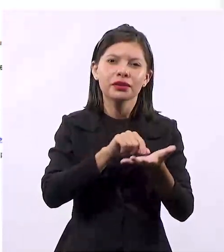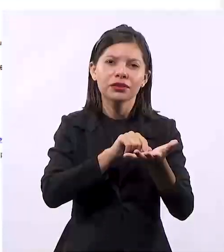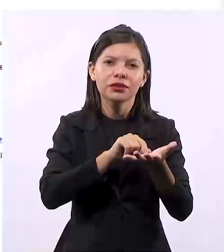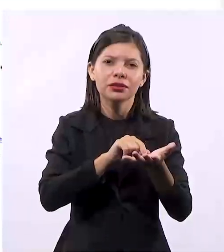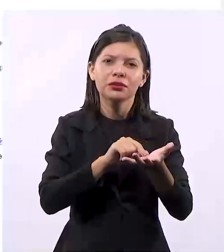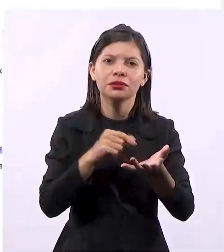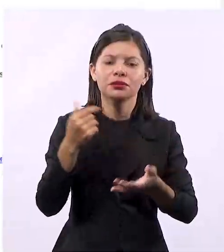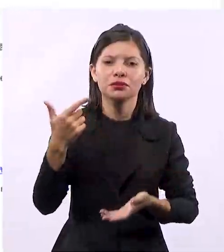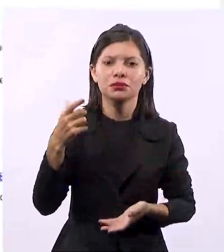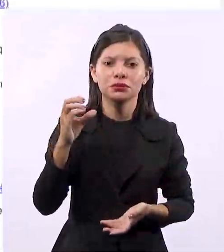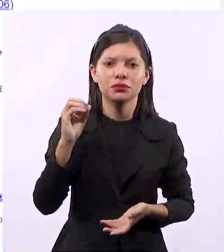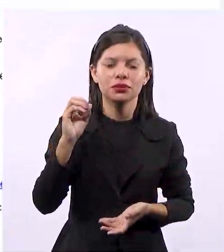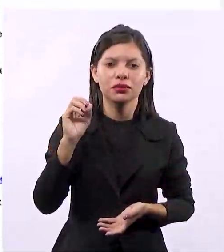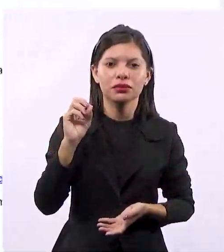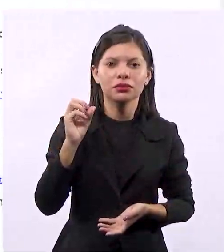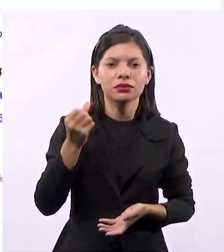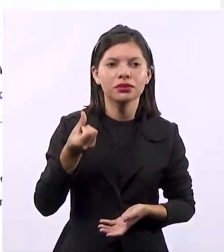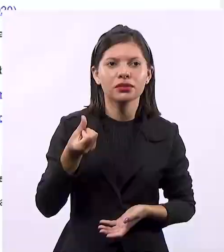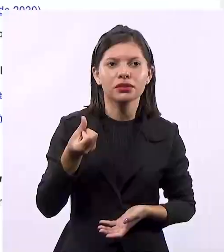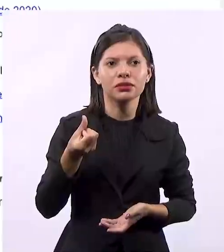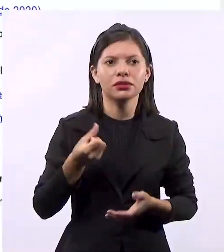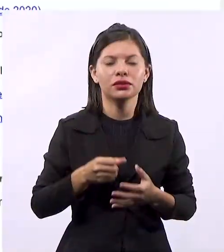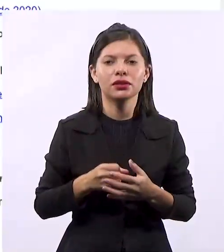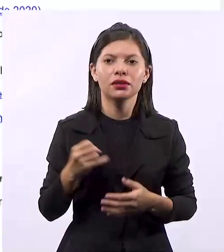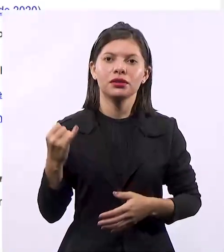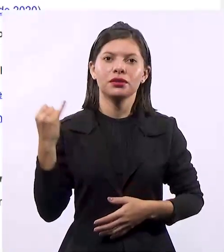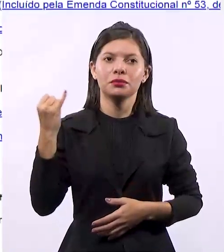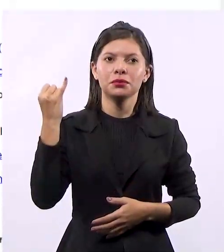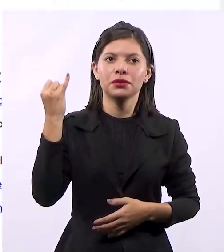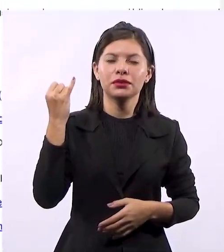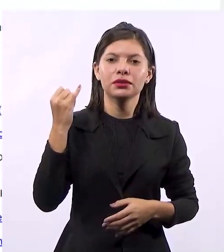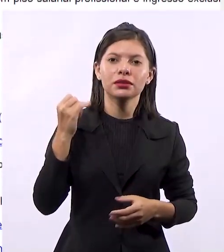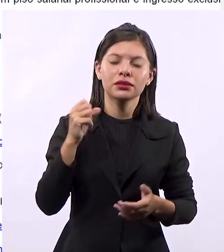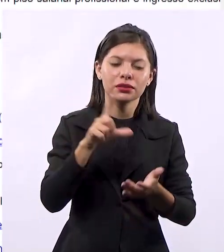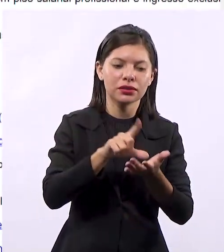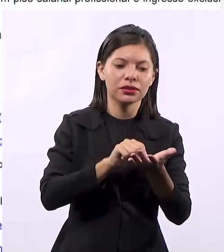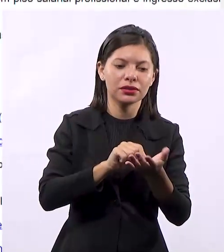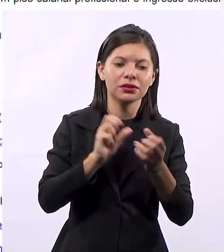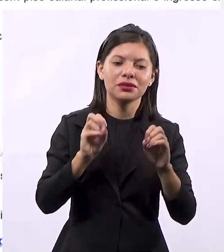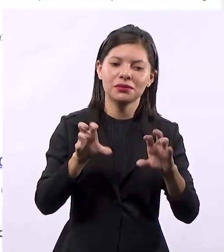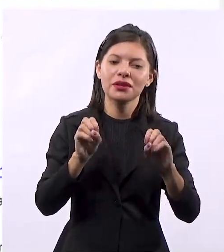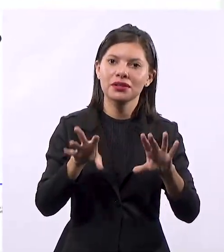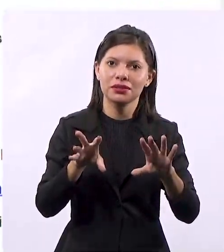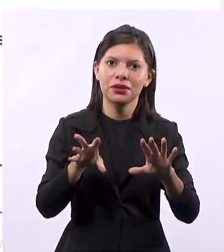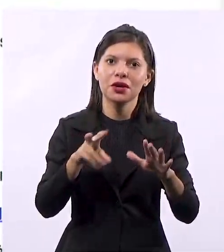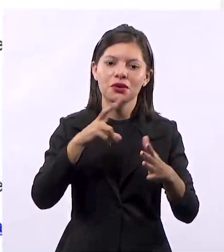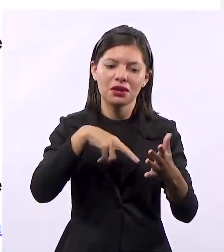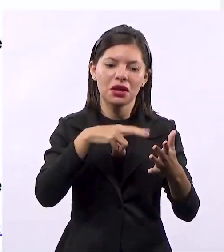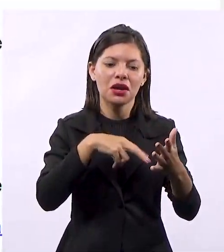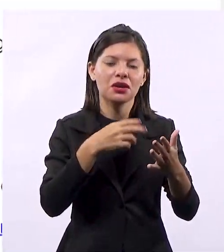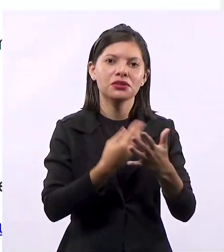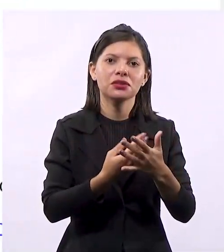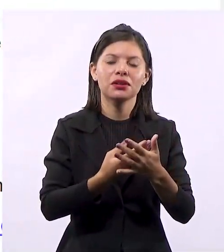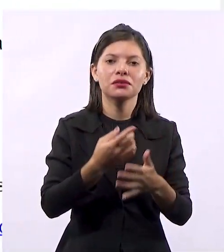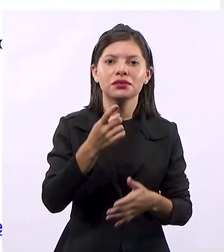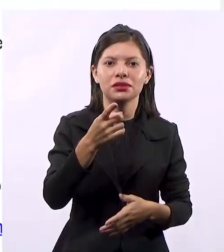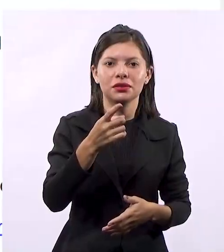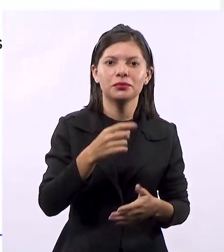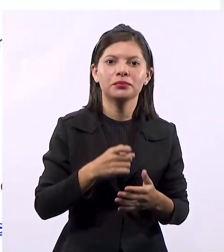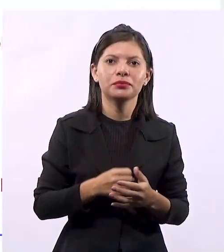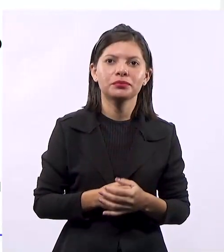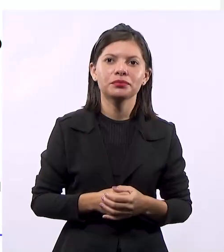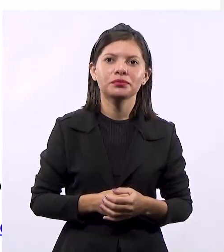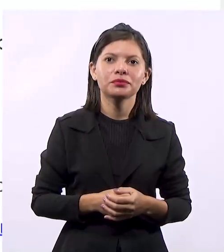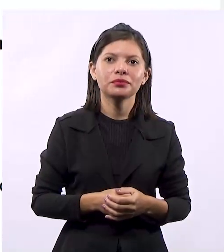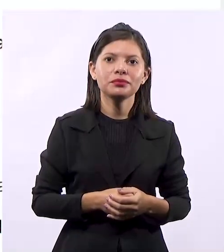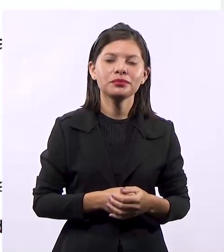O 205 lá que a gente leu e aqui o 206. Sim, ele maravilhoso, 206,